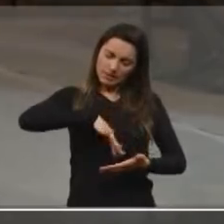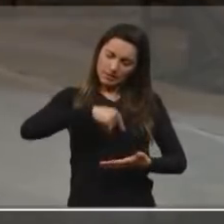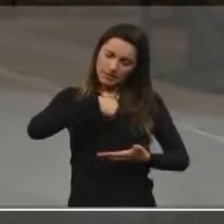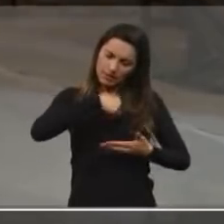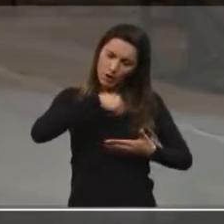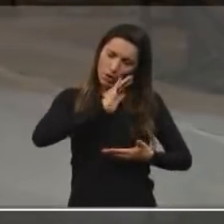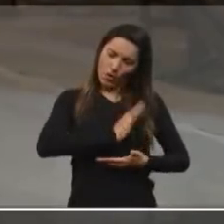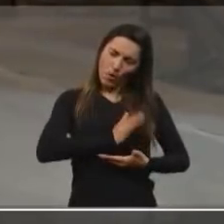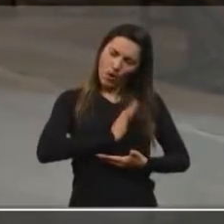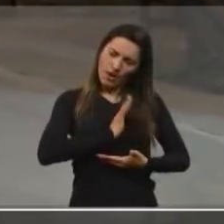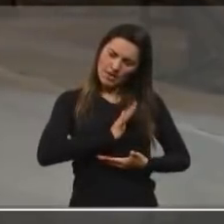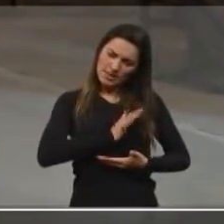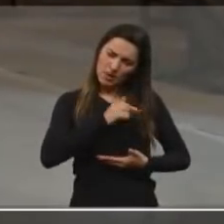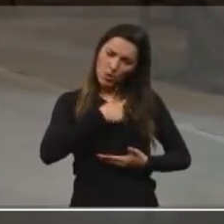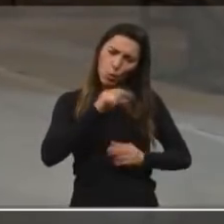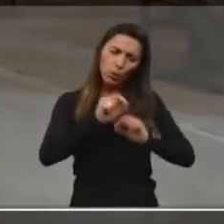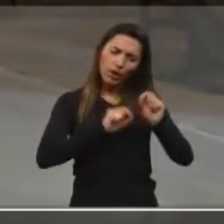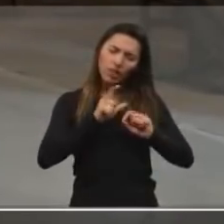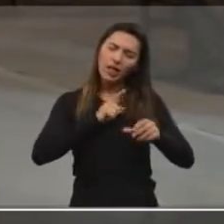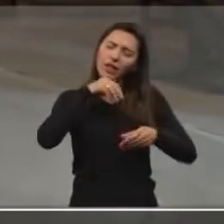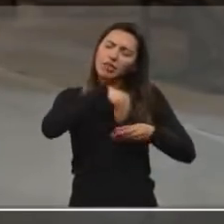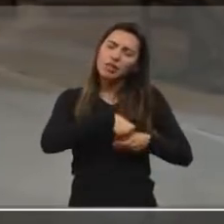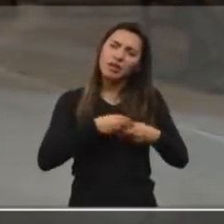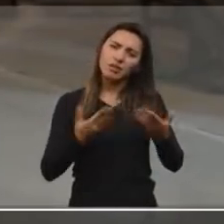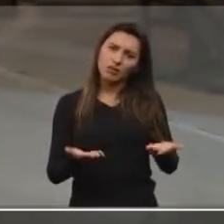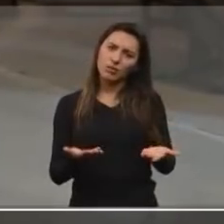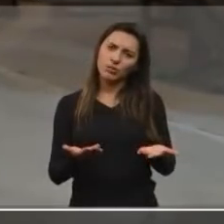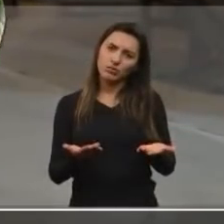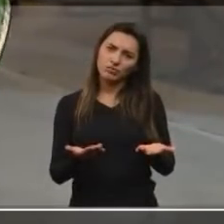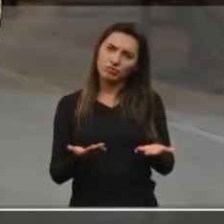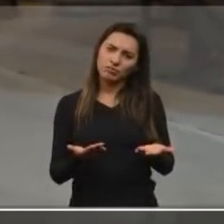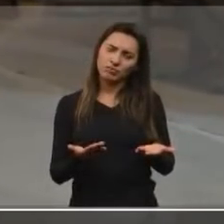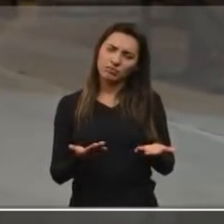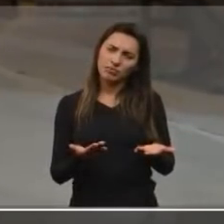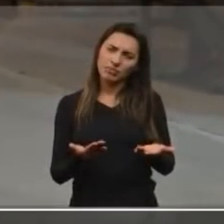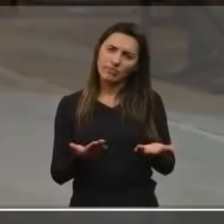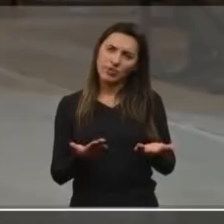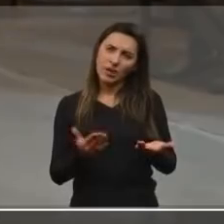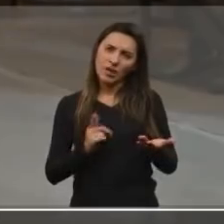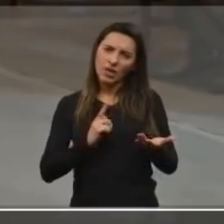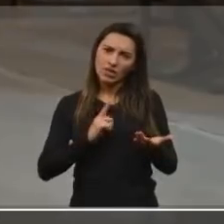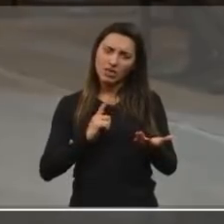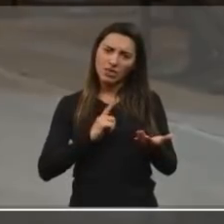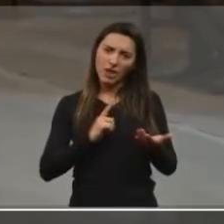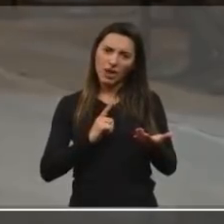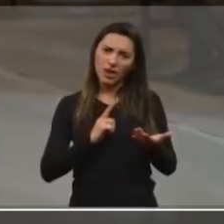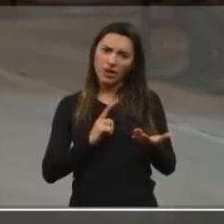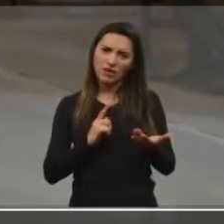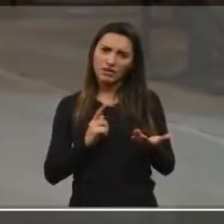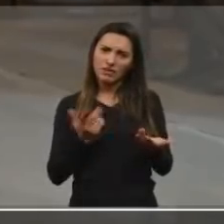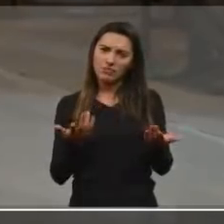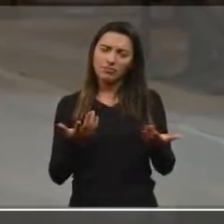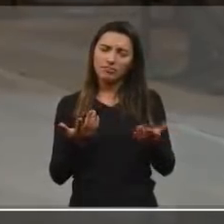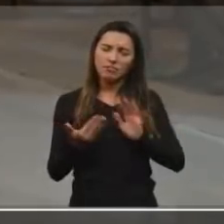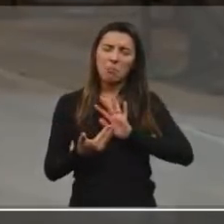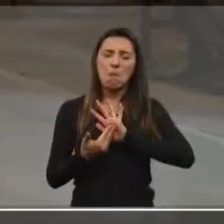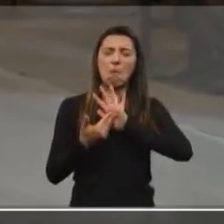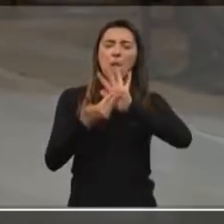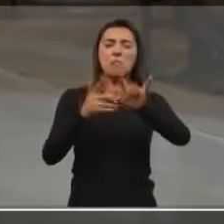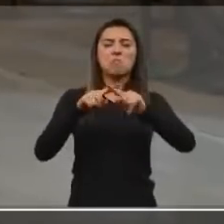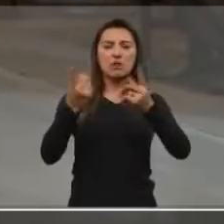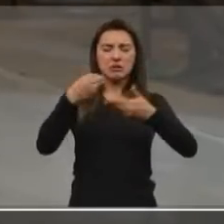existe árvore suspensa sem terra no existe superficialidade